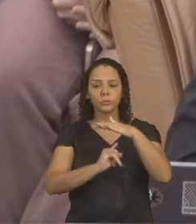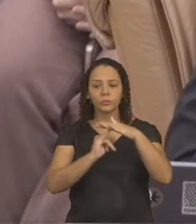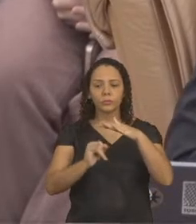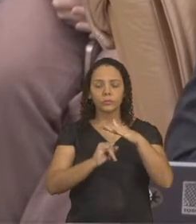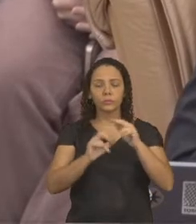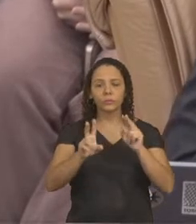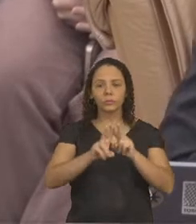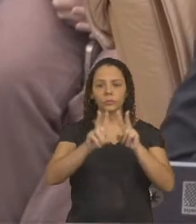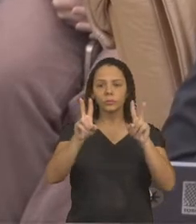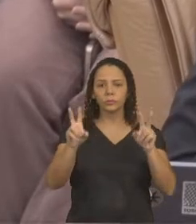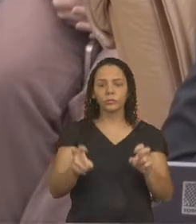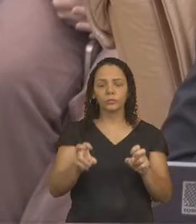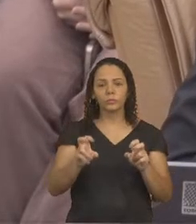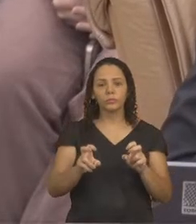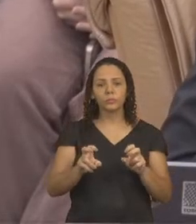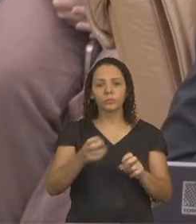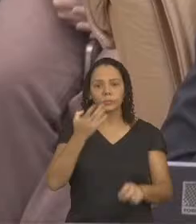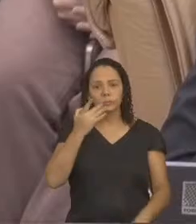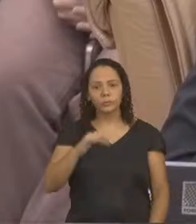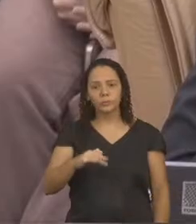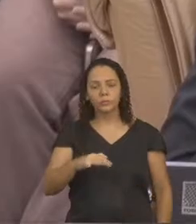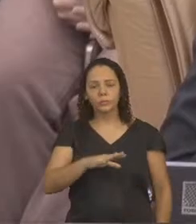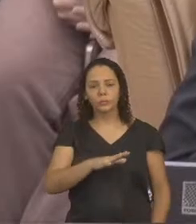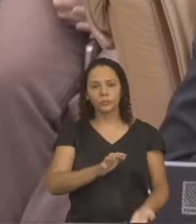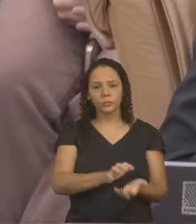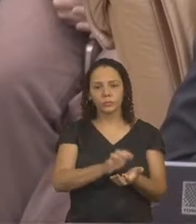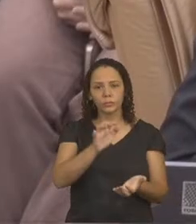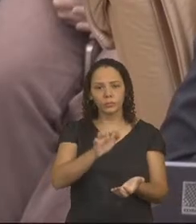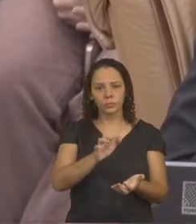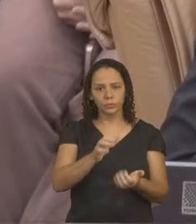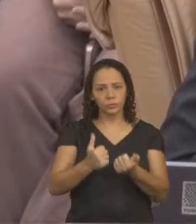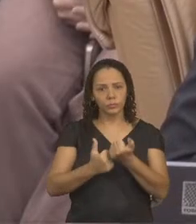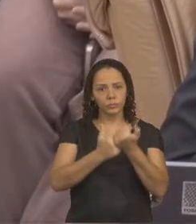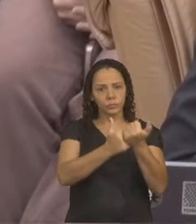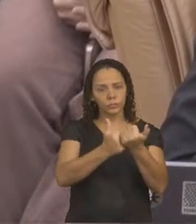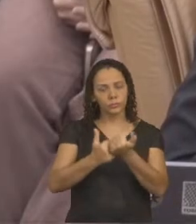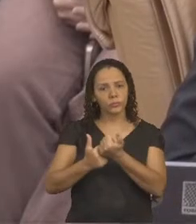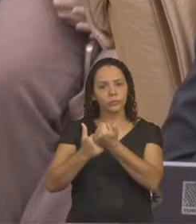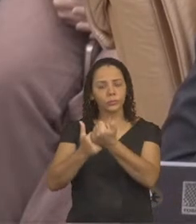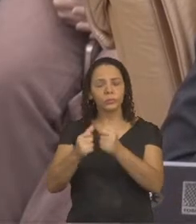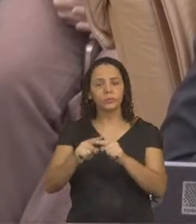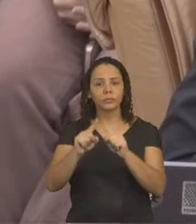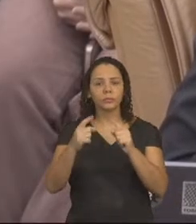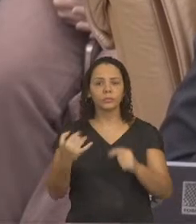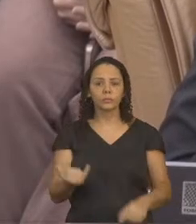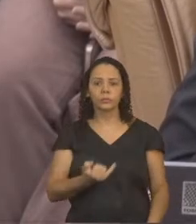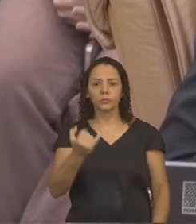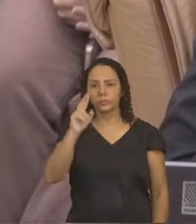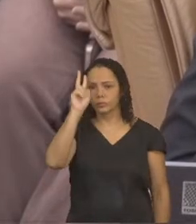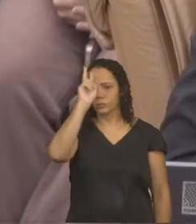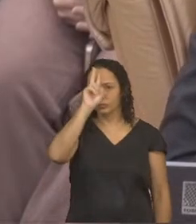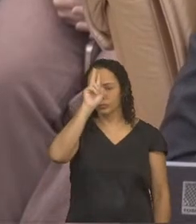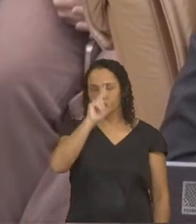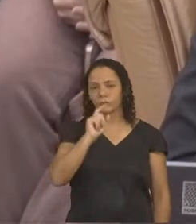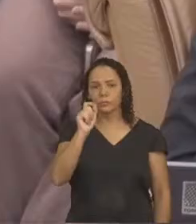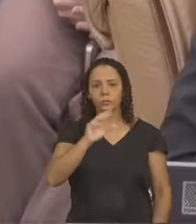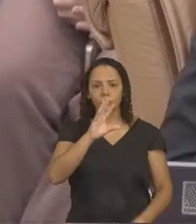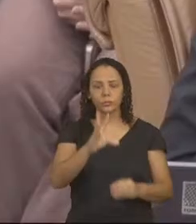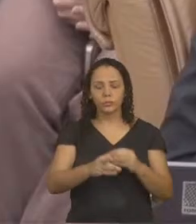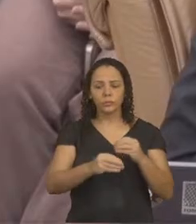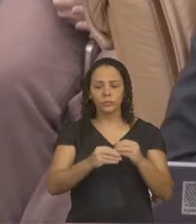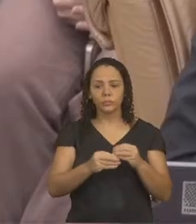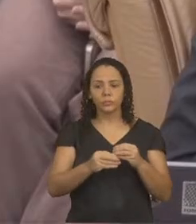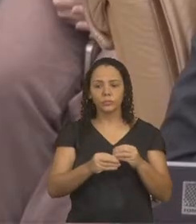que abordam o tema da pessoa idosa. Mas é muito importante que a gente lembre que ele complementa as ações